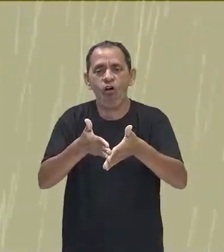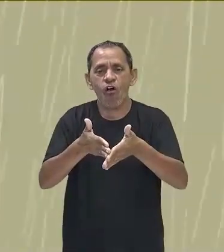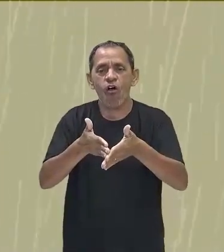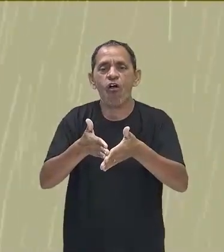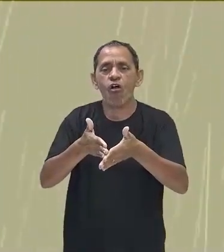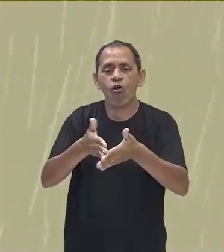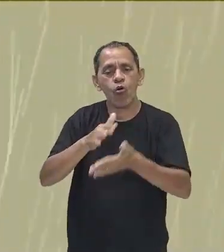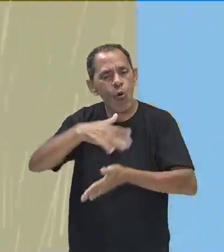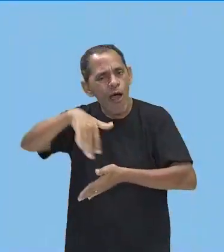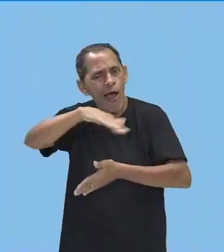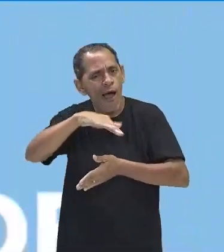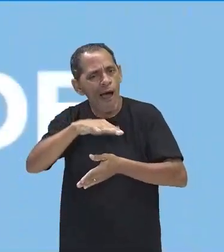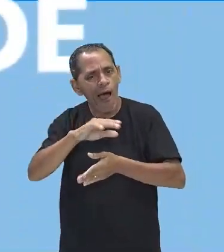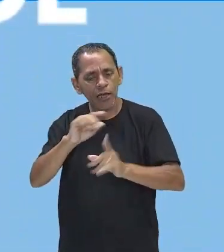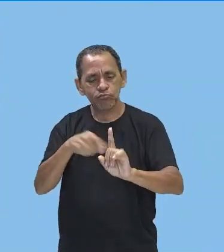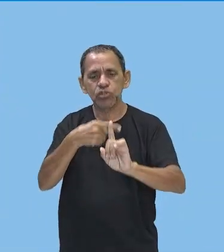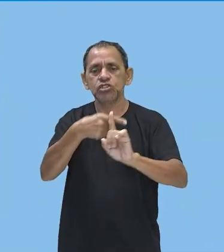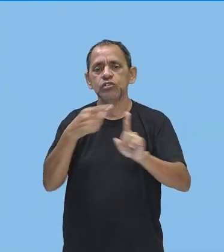positivos.